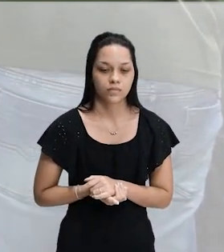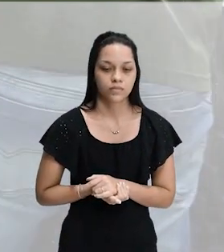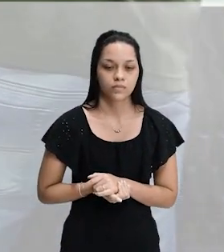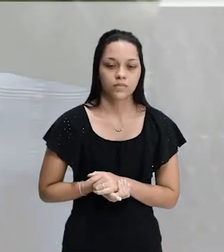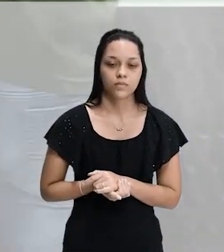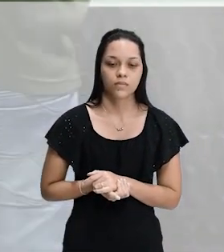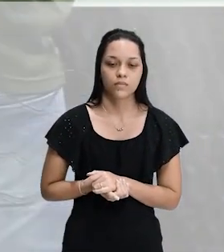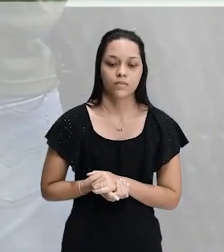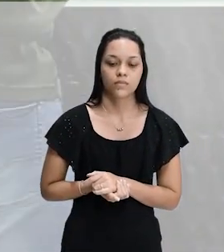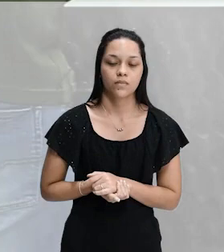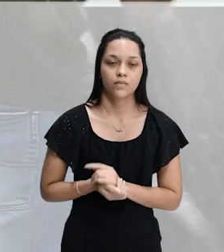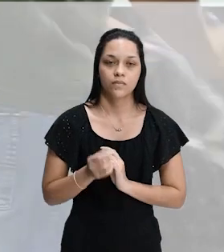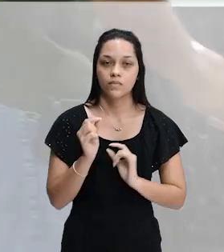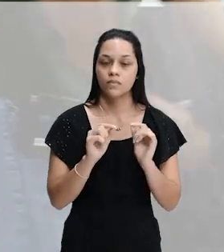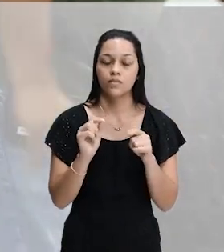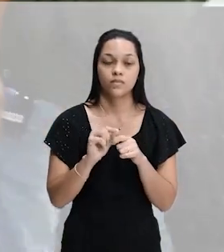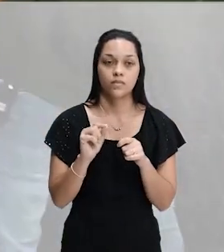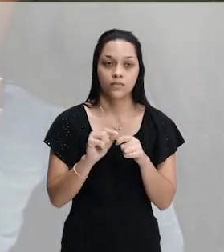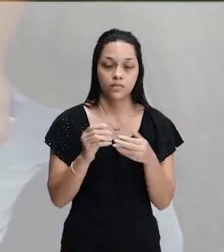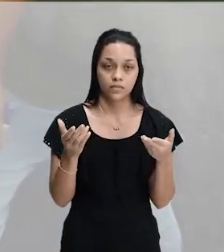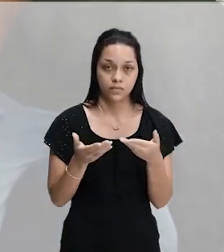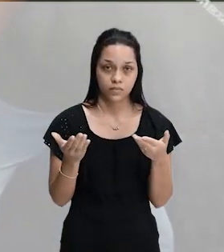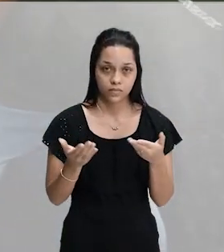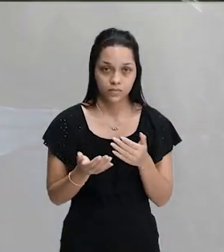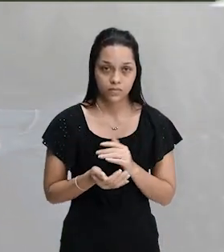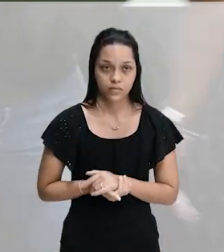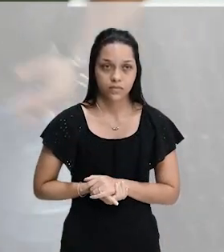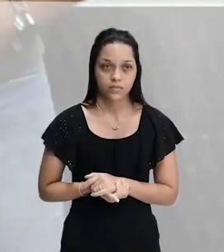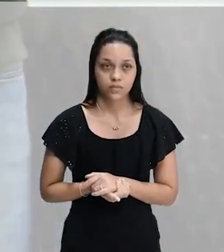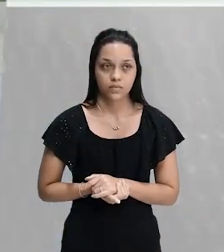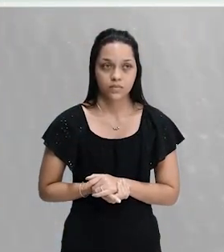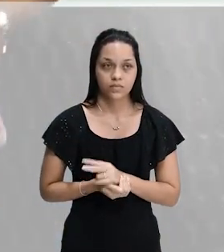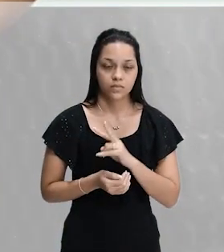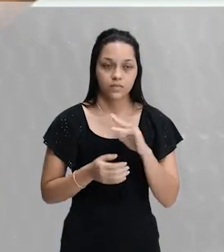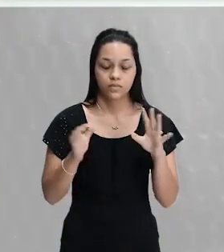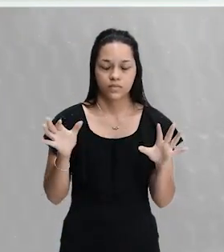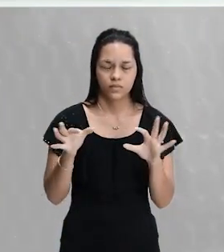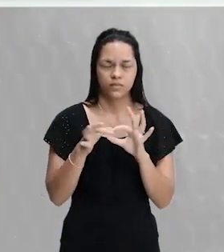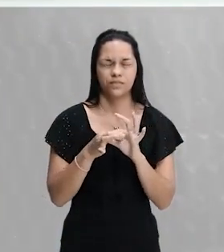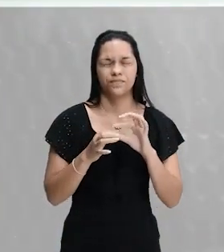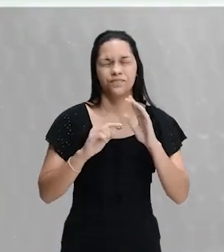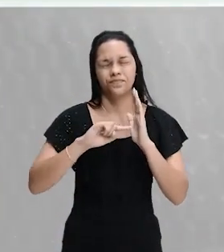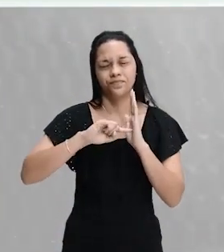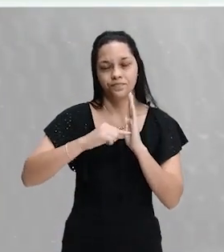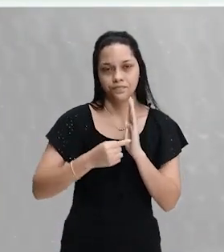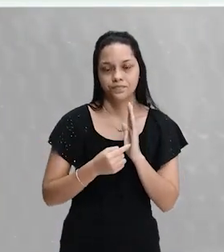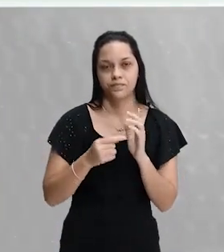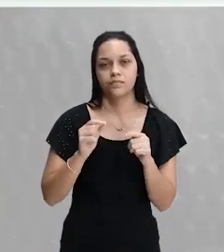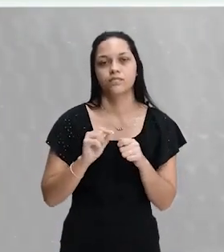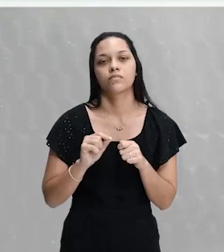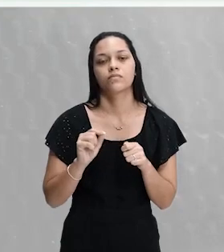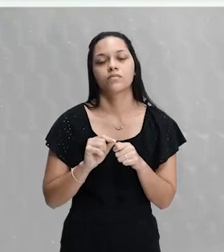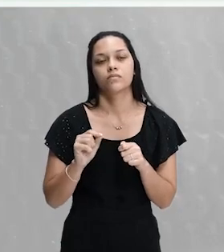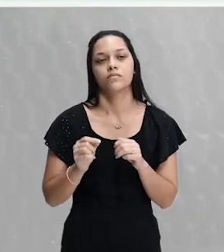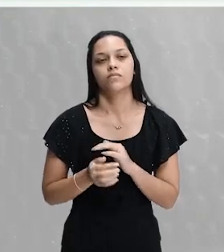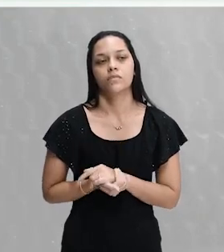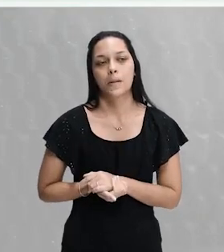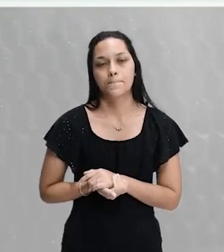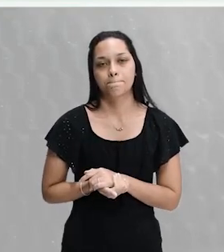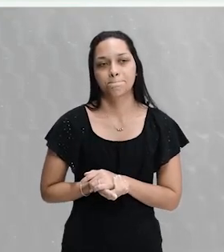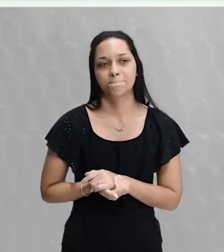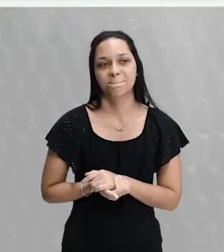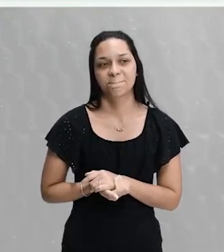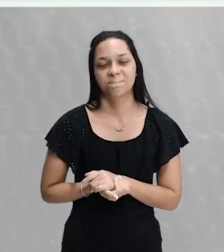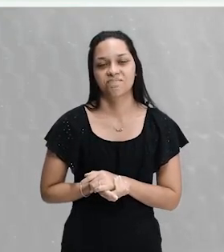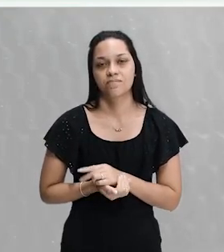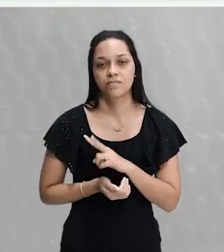O que a gente vai fazer agora? A gente vai ligar esses pontos, né? Vamos ligar esses pontos para ver